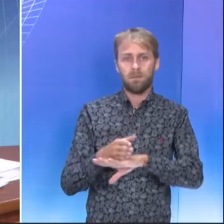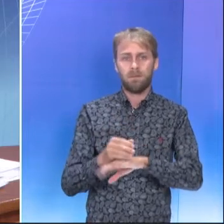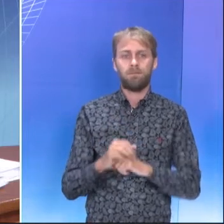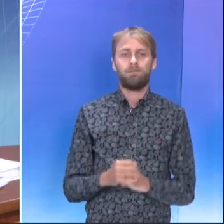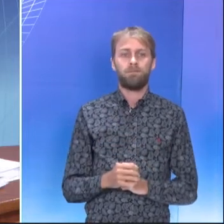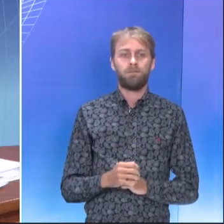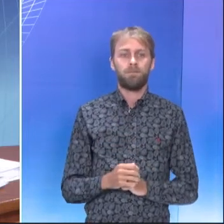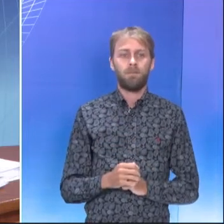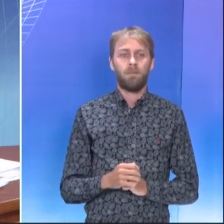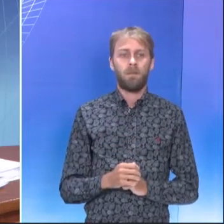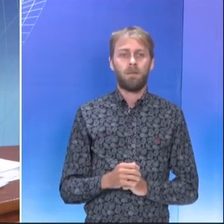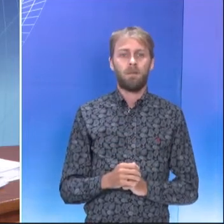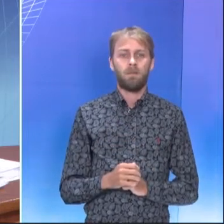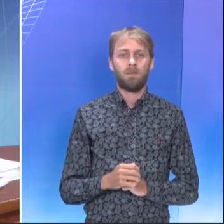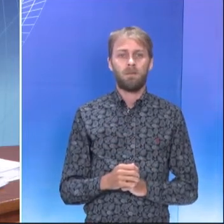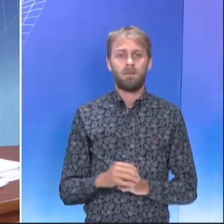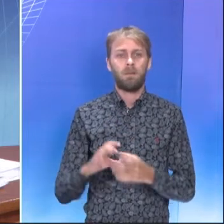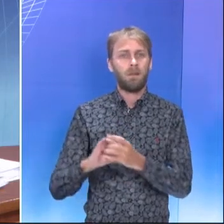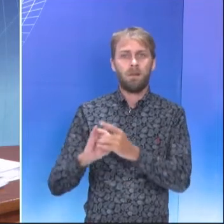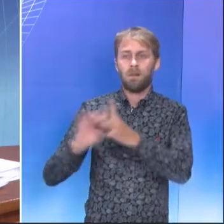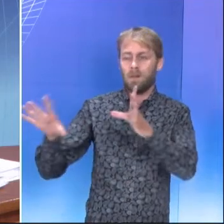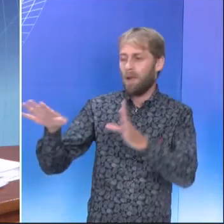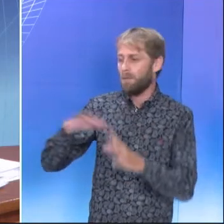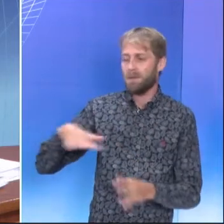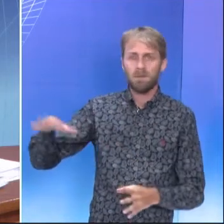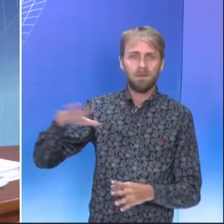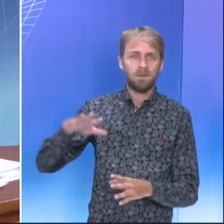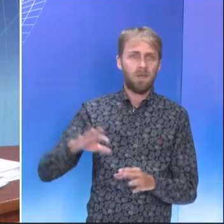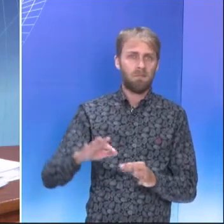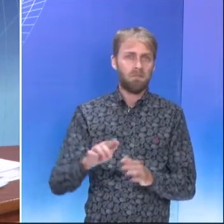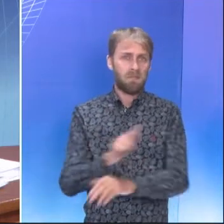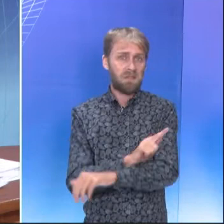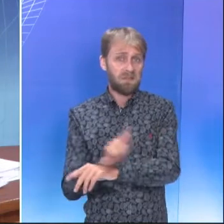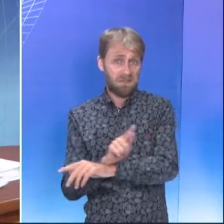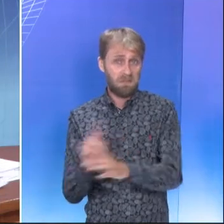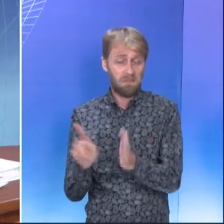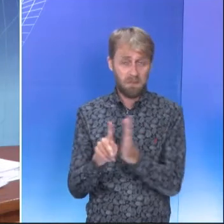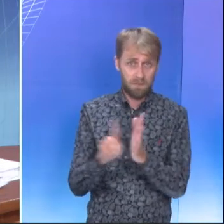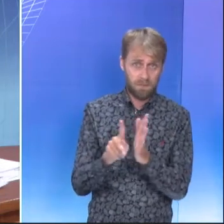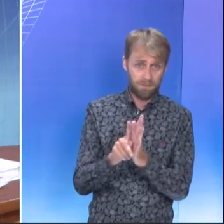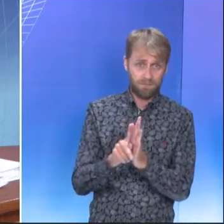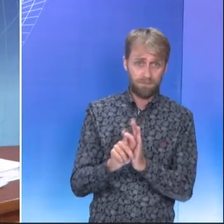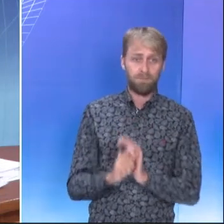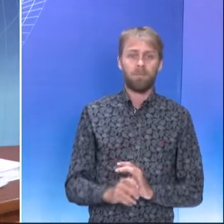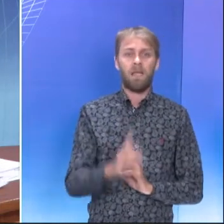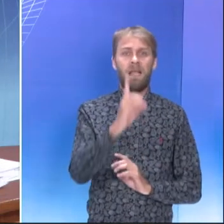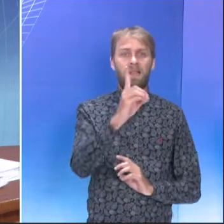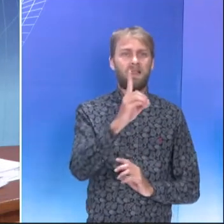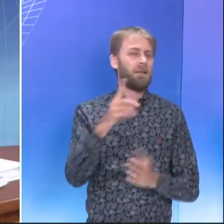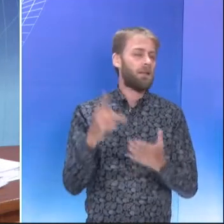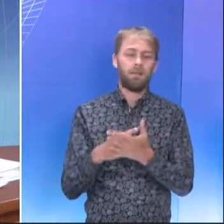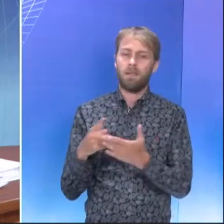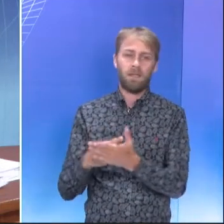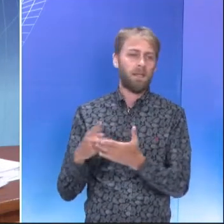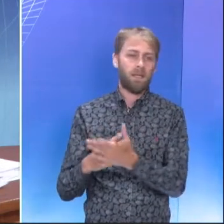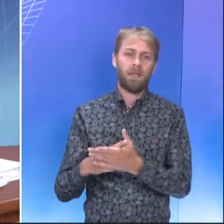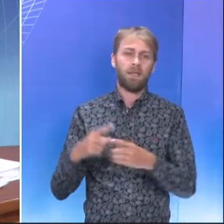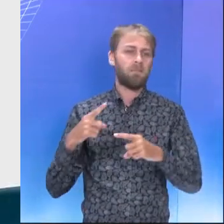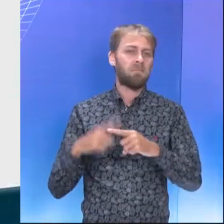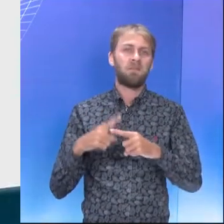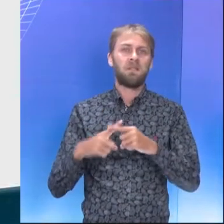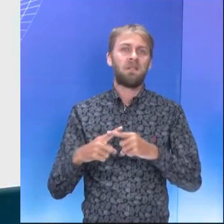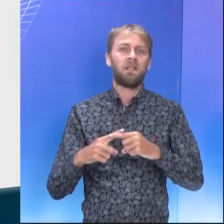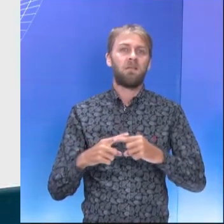consensual. E autonomia comunitária, porque a comunidade é autogerida entre eles mesmos. A D não é a resposta correta, porque fala